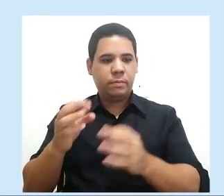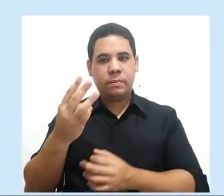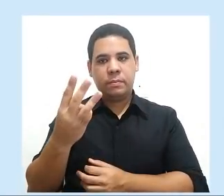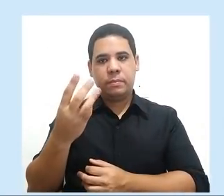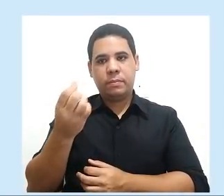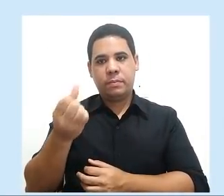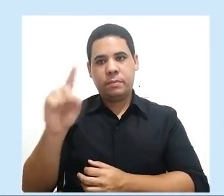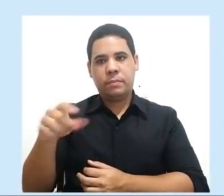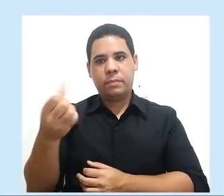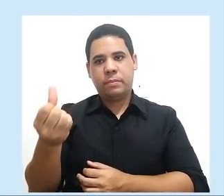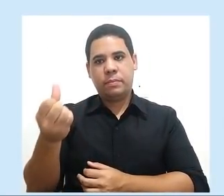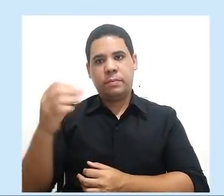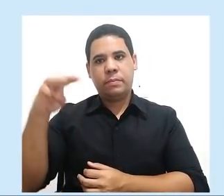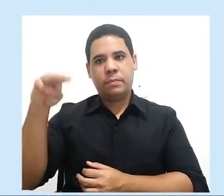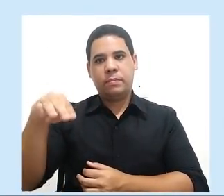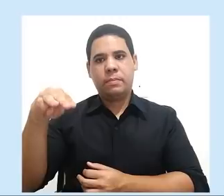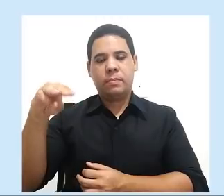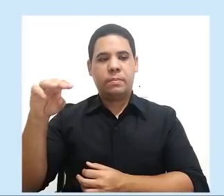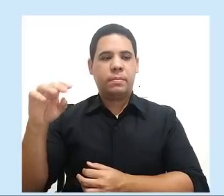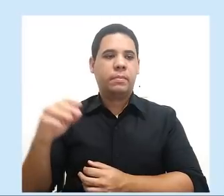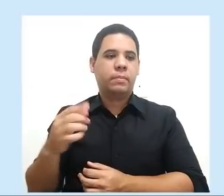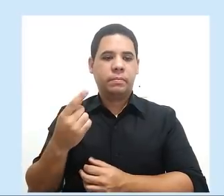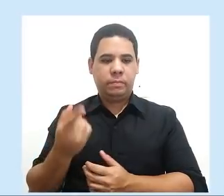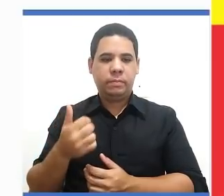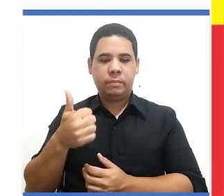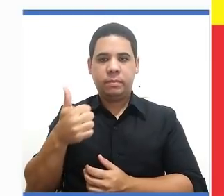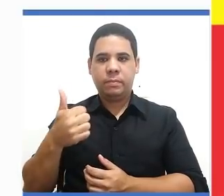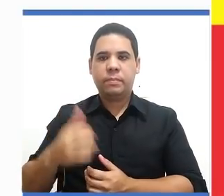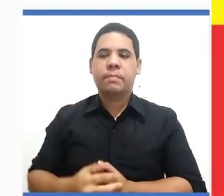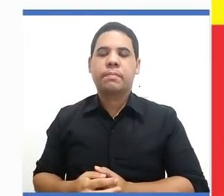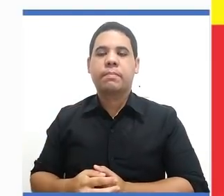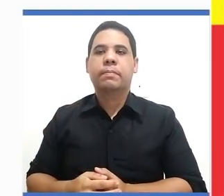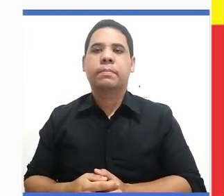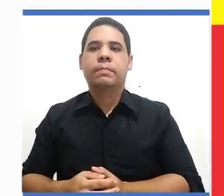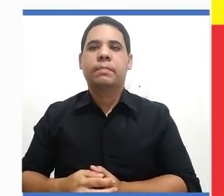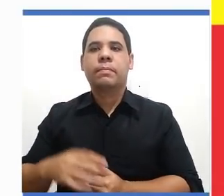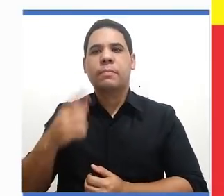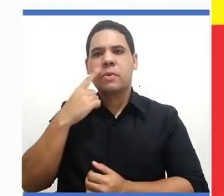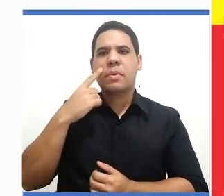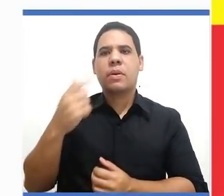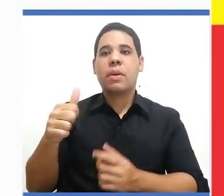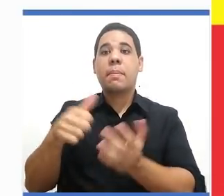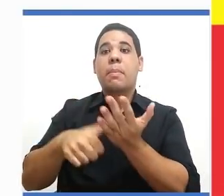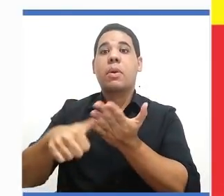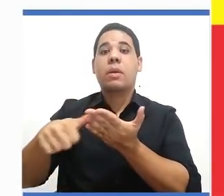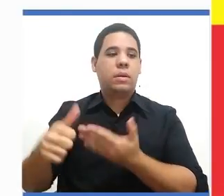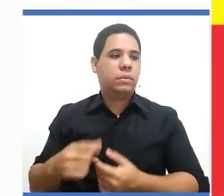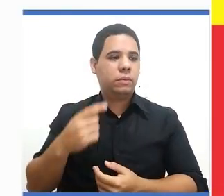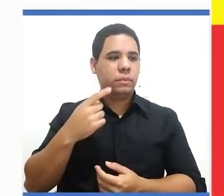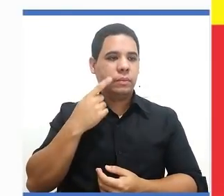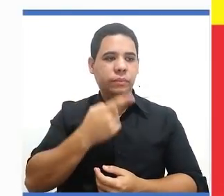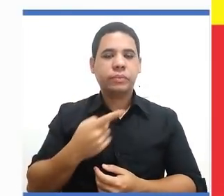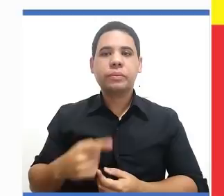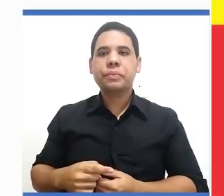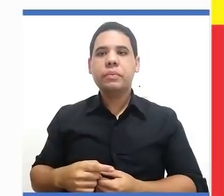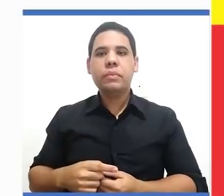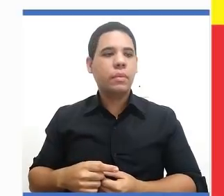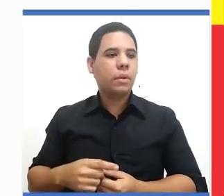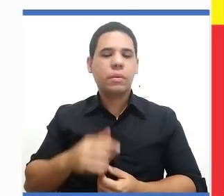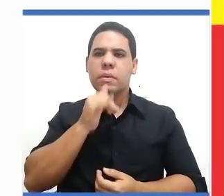fazer mais um exemplo para você ver a polegada. Observe aí na tela de vocês essa questão. Uma TV de